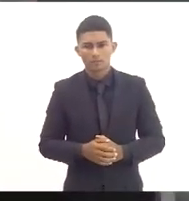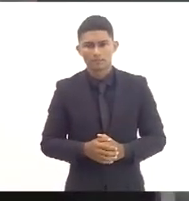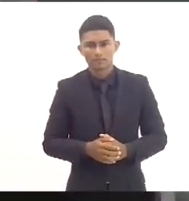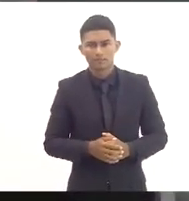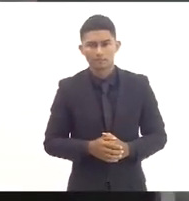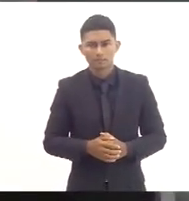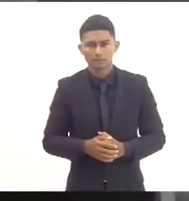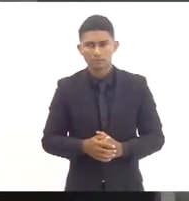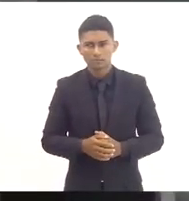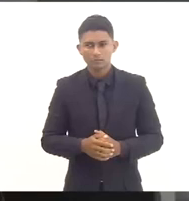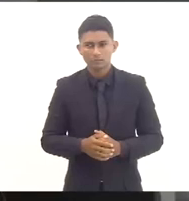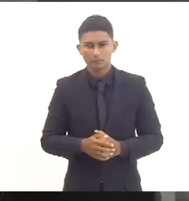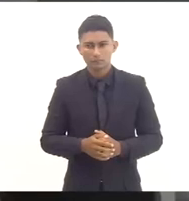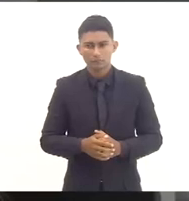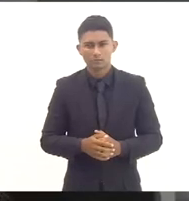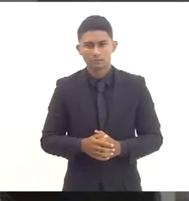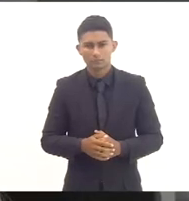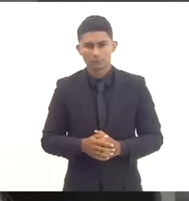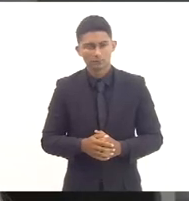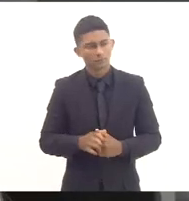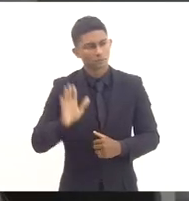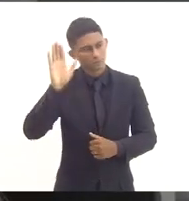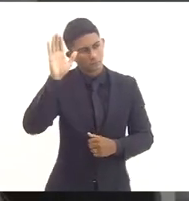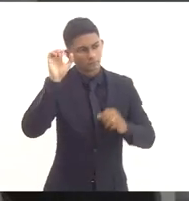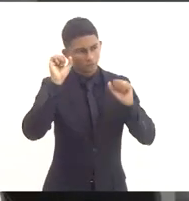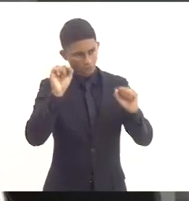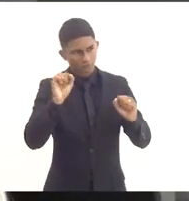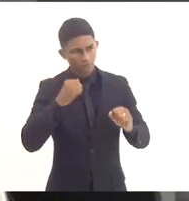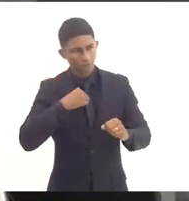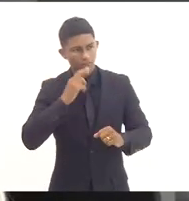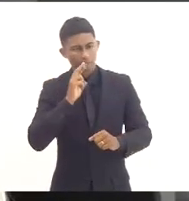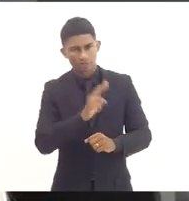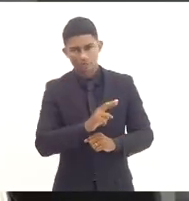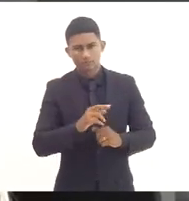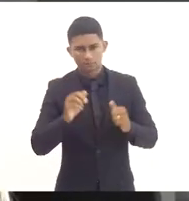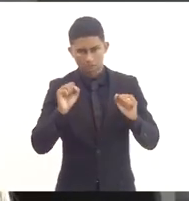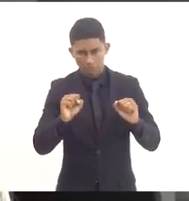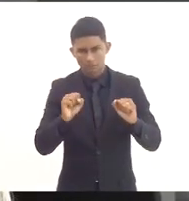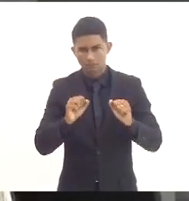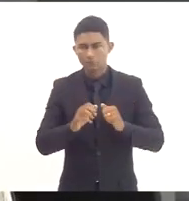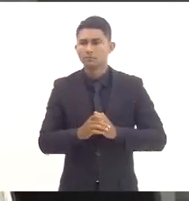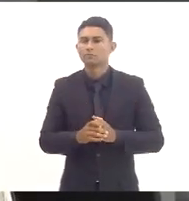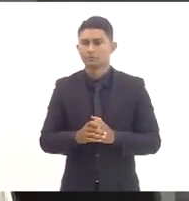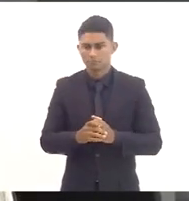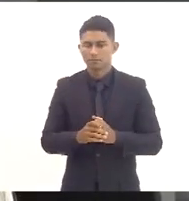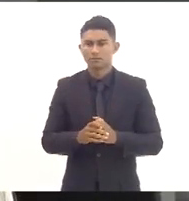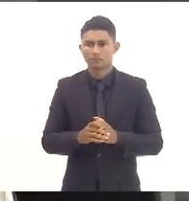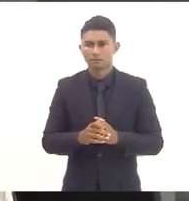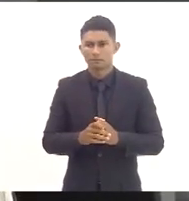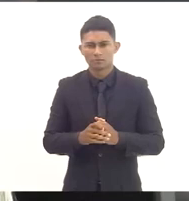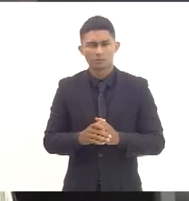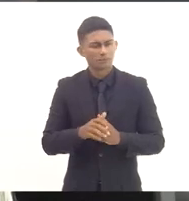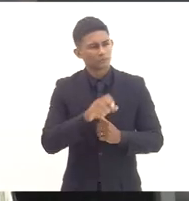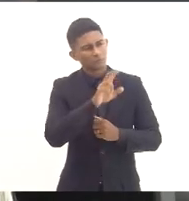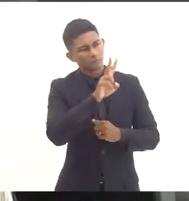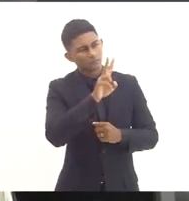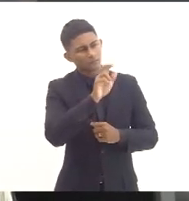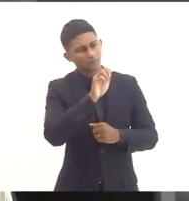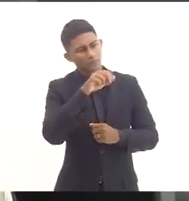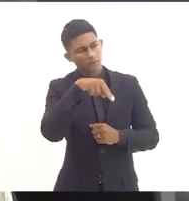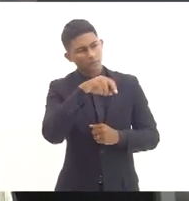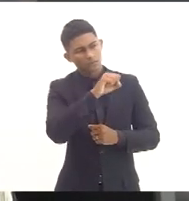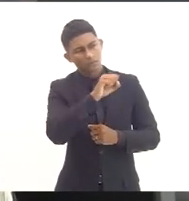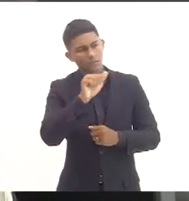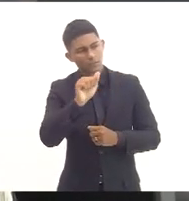eu posso foco fazer um uma resposta é Vanessa isso o seu nome